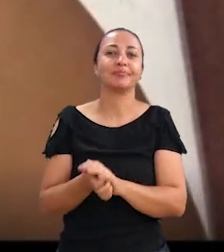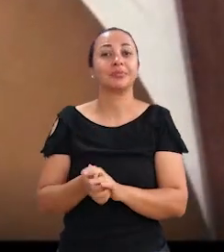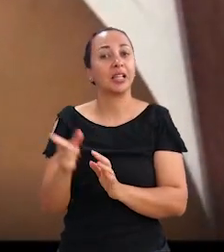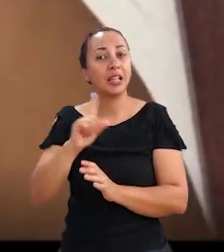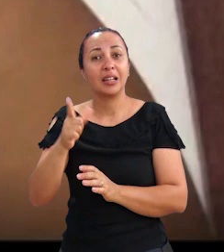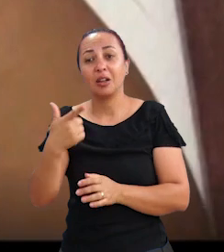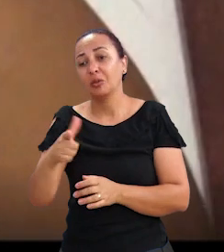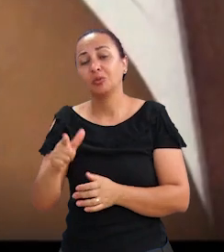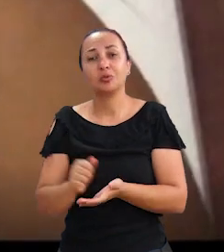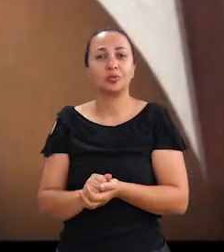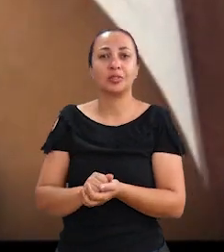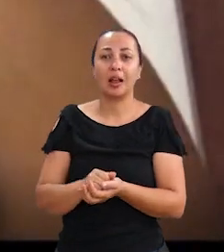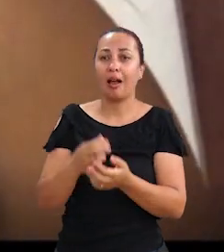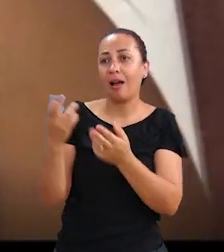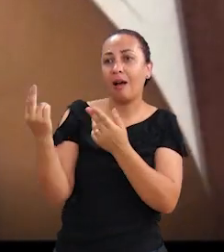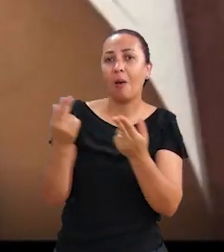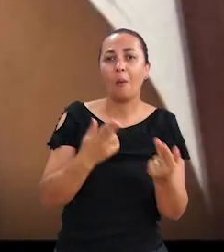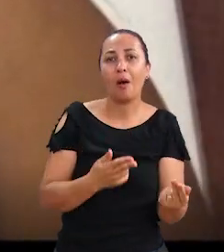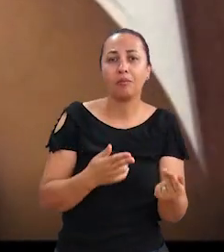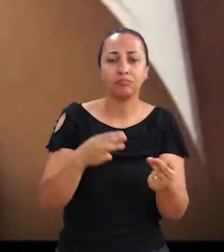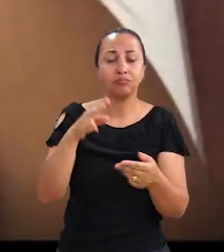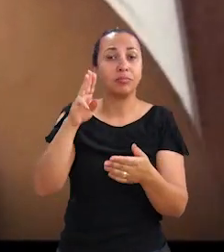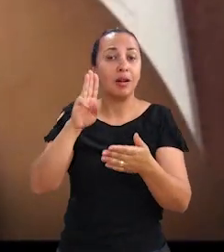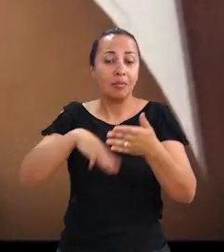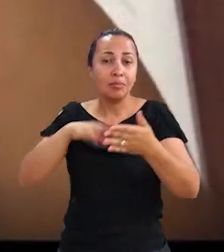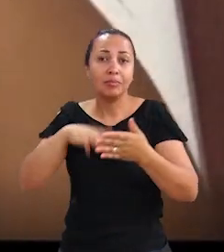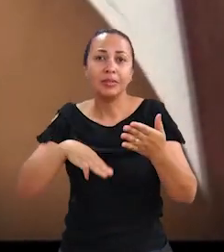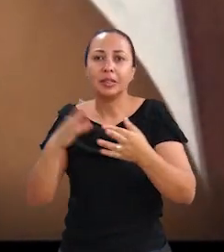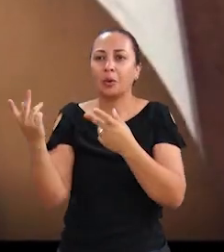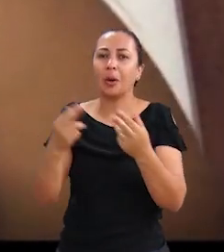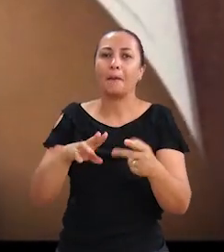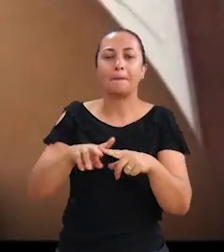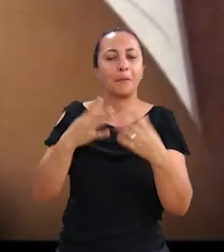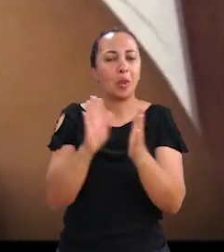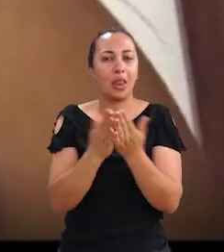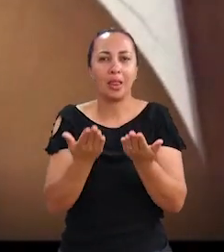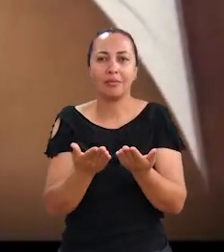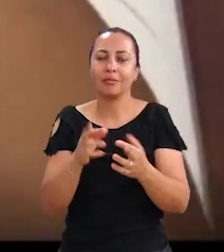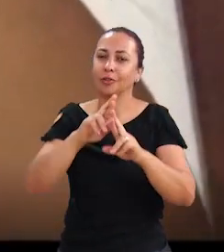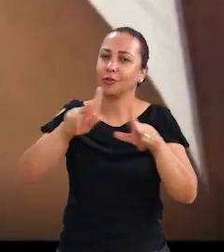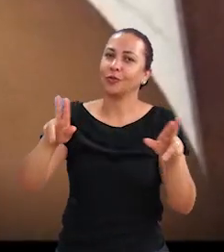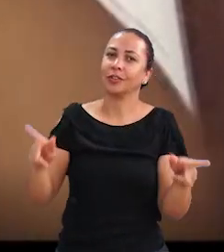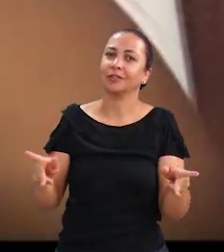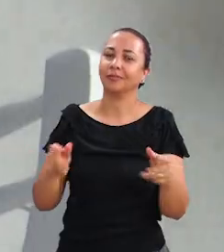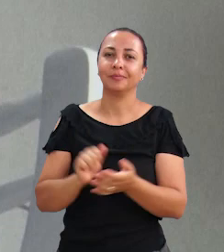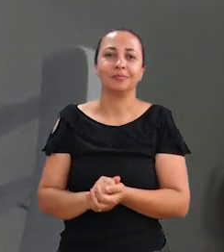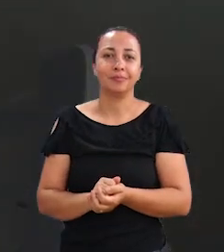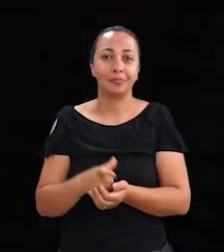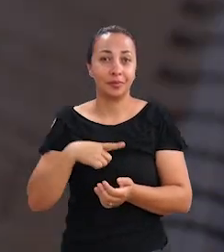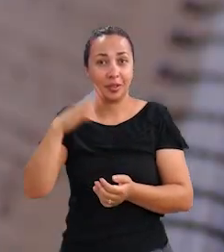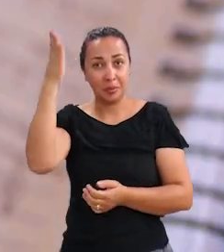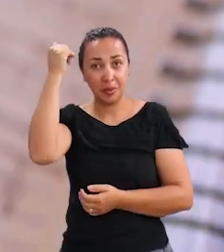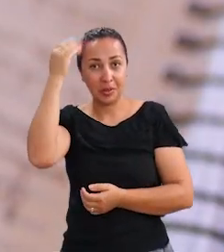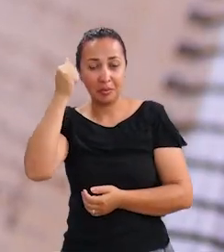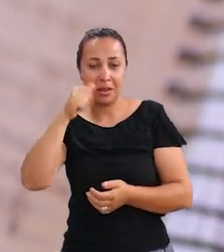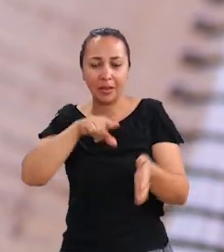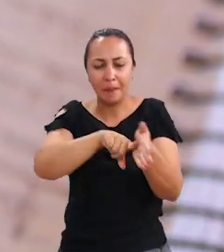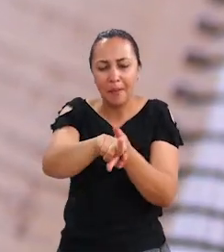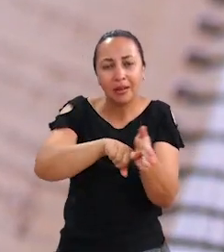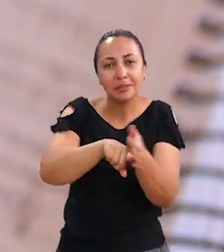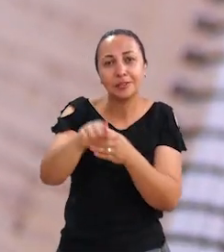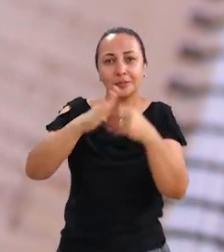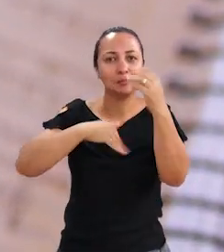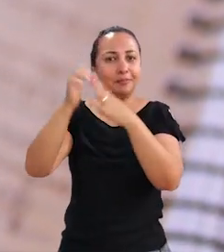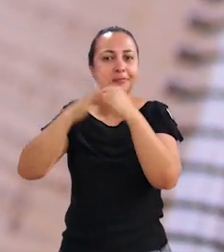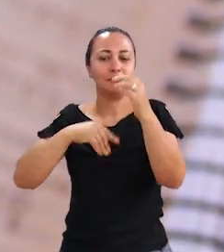eles não tinham os mesmos materiais que a gente, né? Mais livre, não tinha a mesma didática. Teve os saberes também da investigação